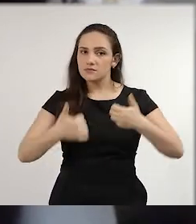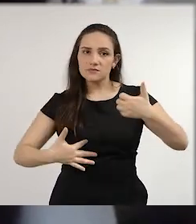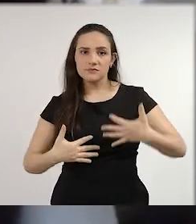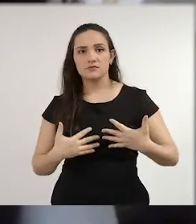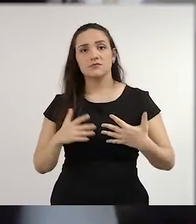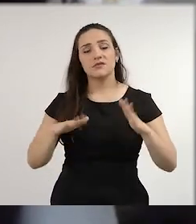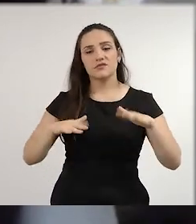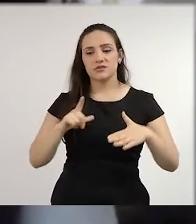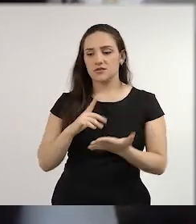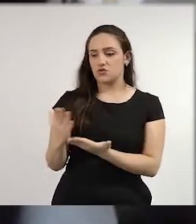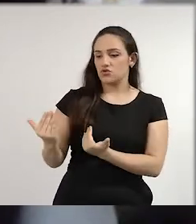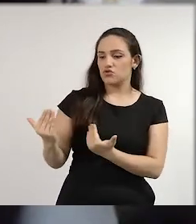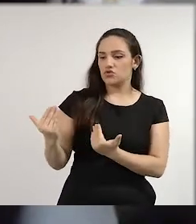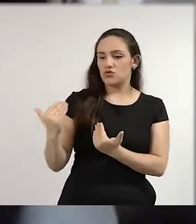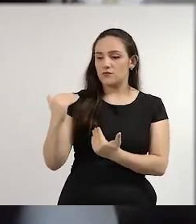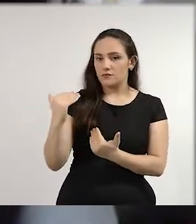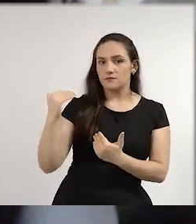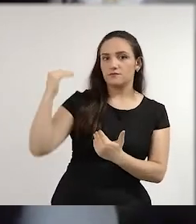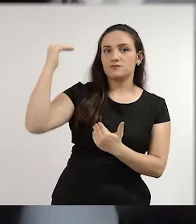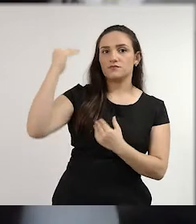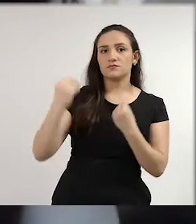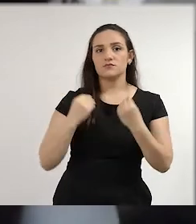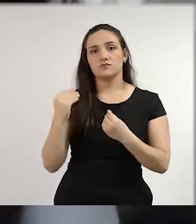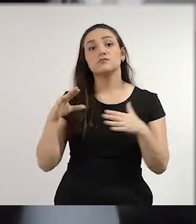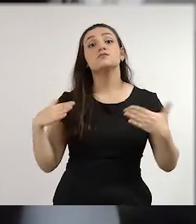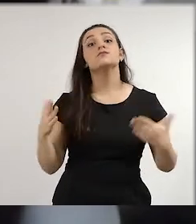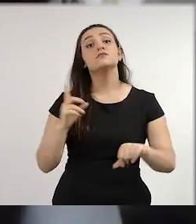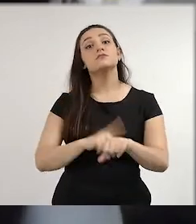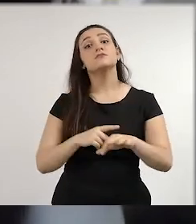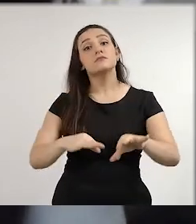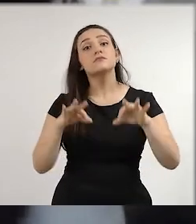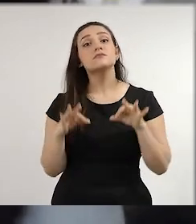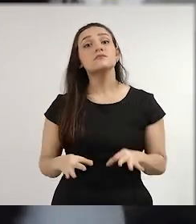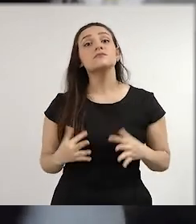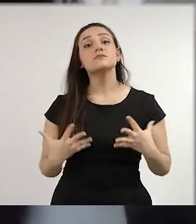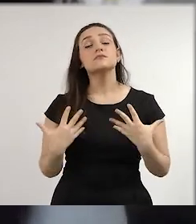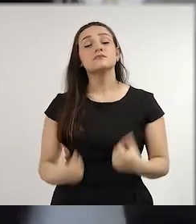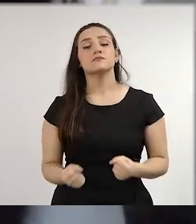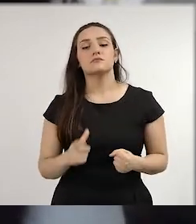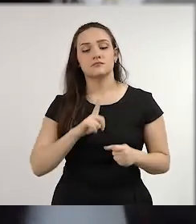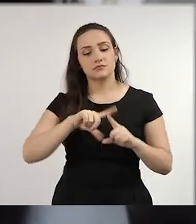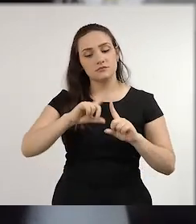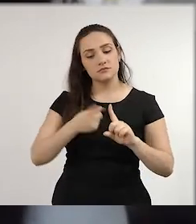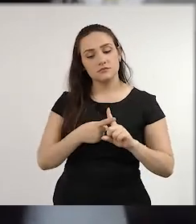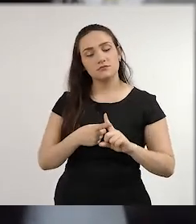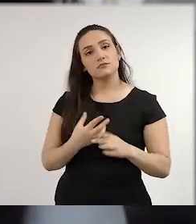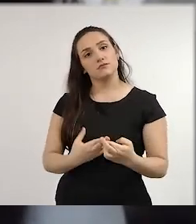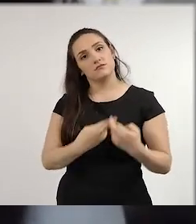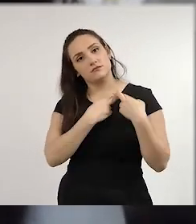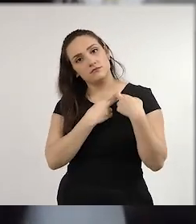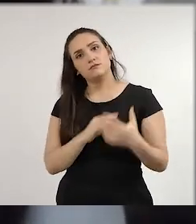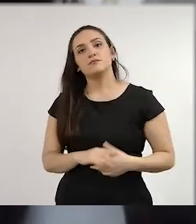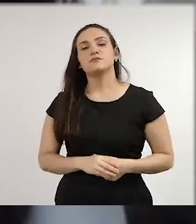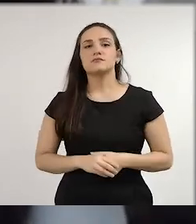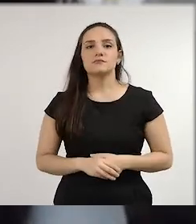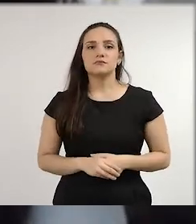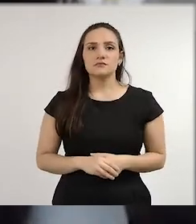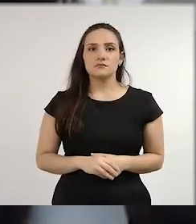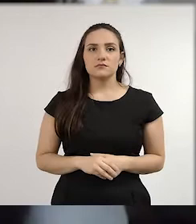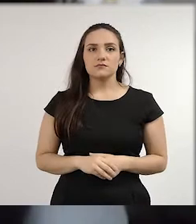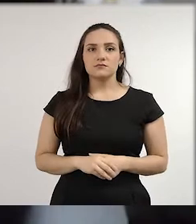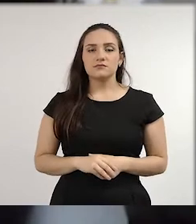um pouquinho também desses jovens um pouquinho já mais maduros para poder assumir uma criança, né? Uma responsabilidade